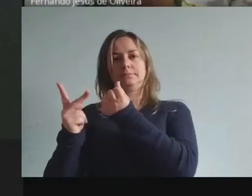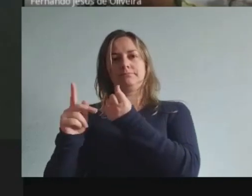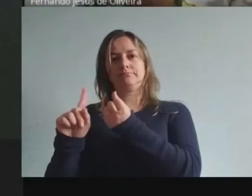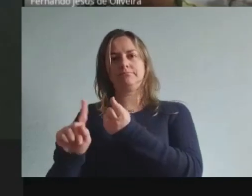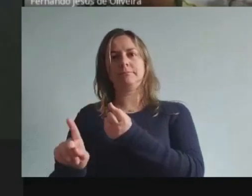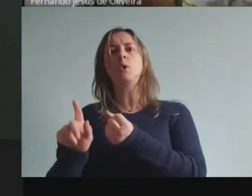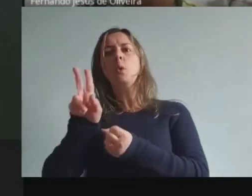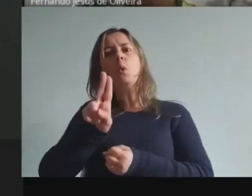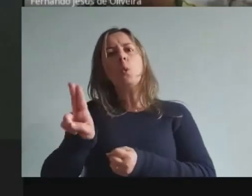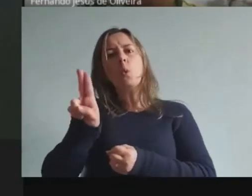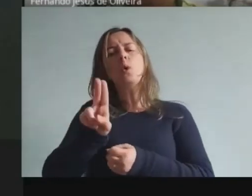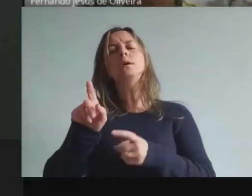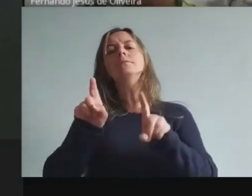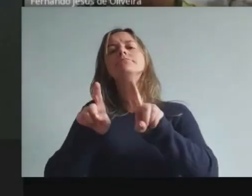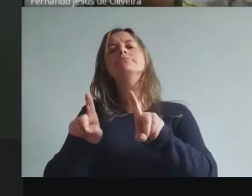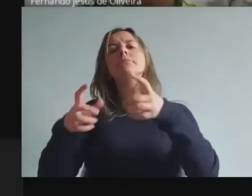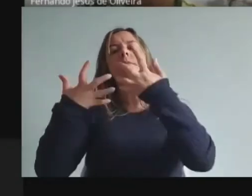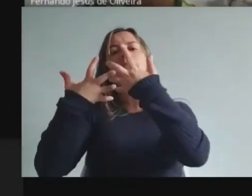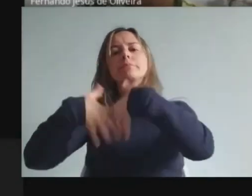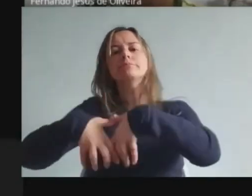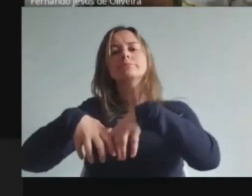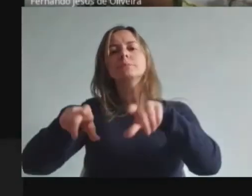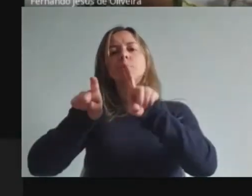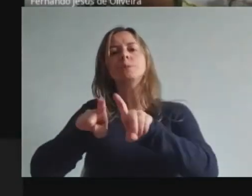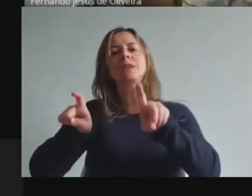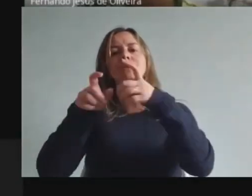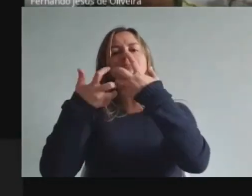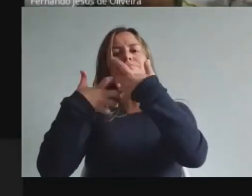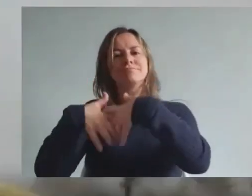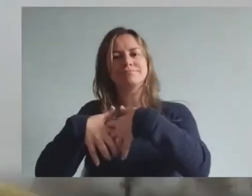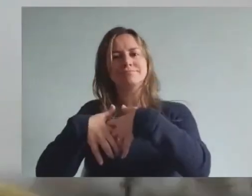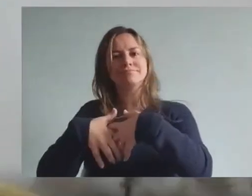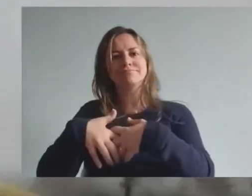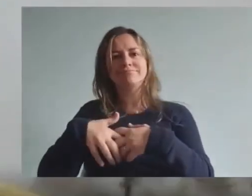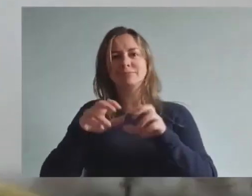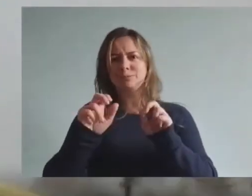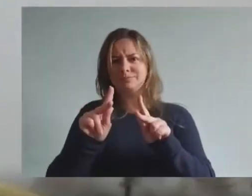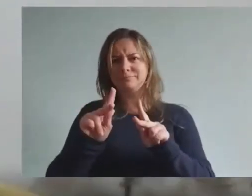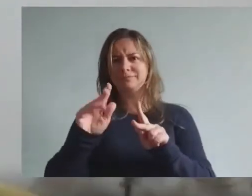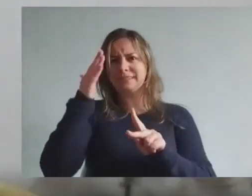processamento do computador. Ok? Deu para entender? Show de bola?